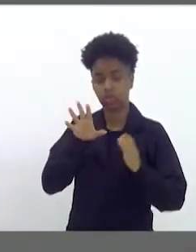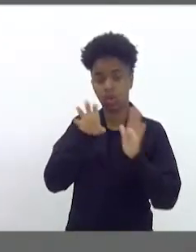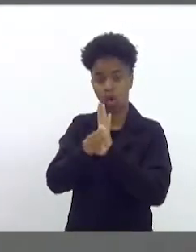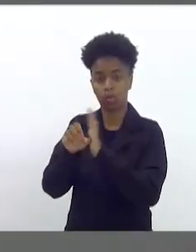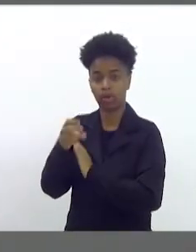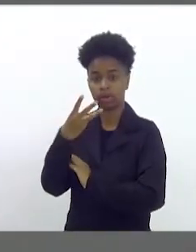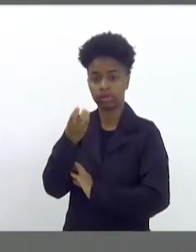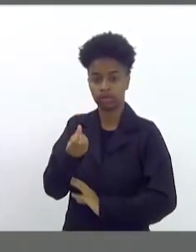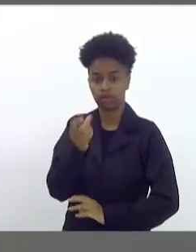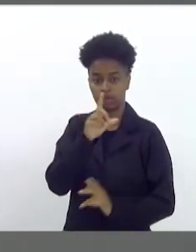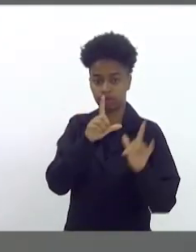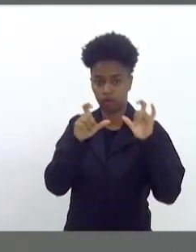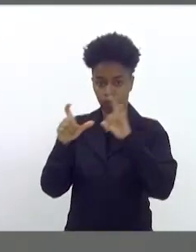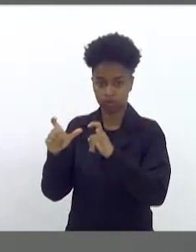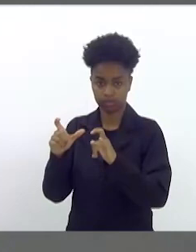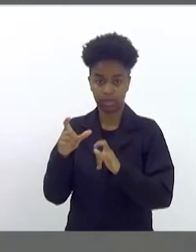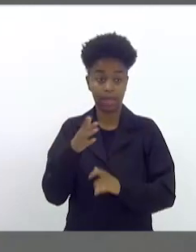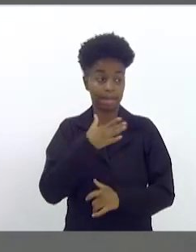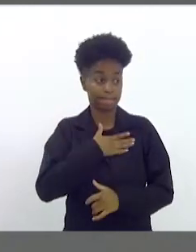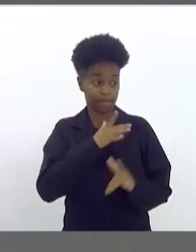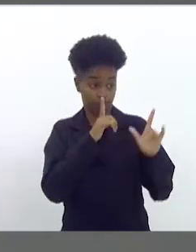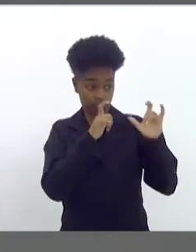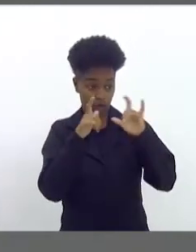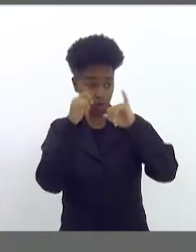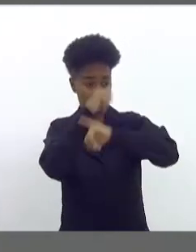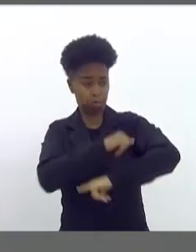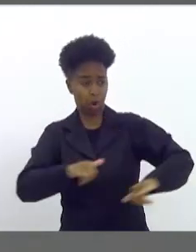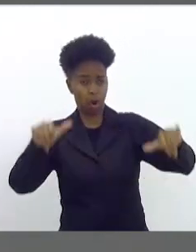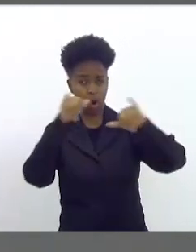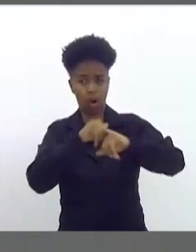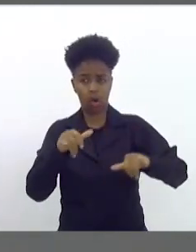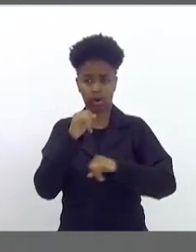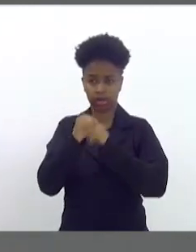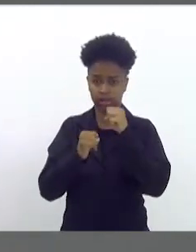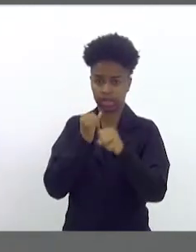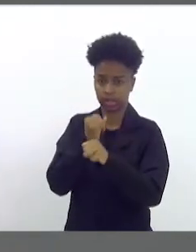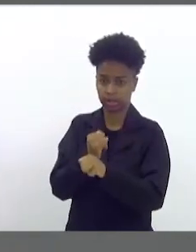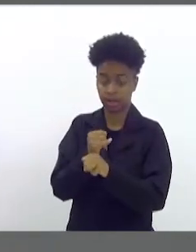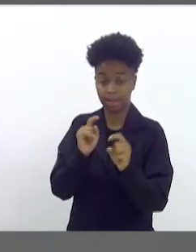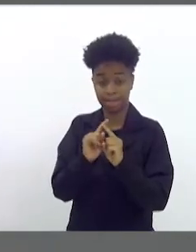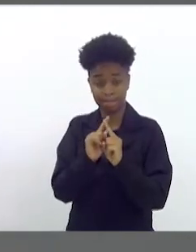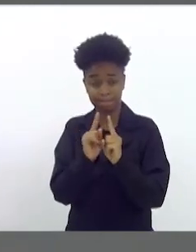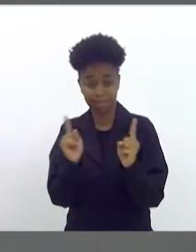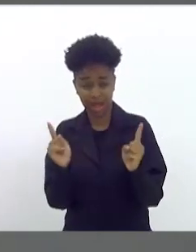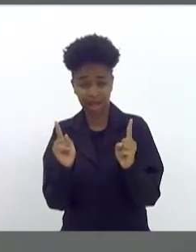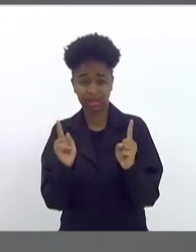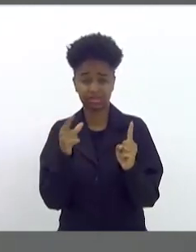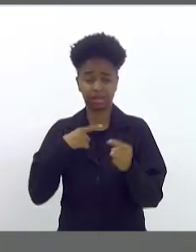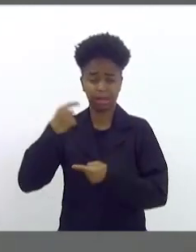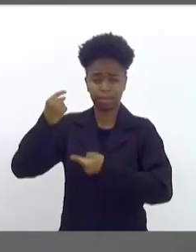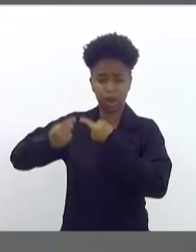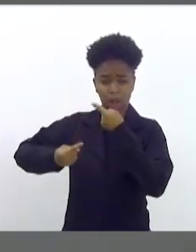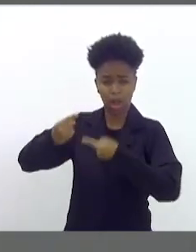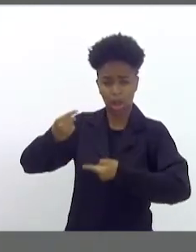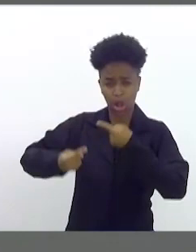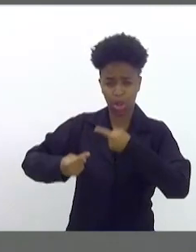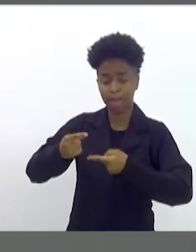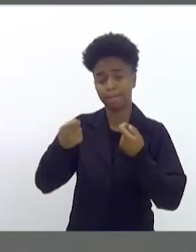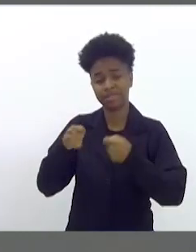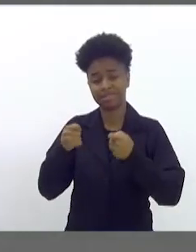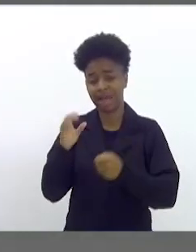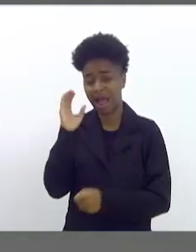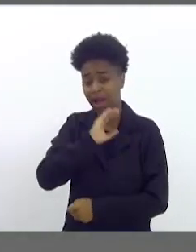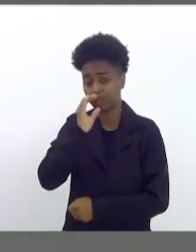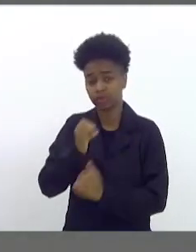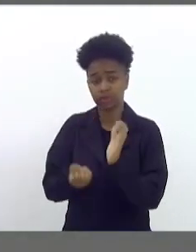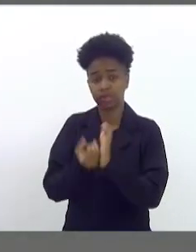íntimas. E eu tive essas fotos íntimas divulgadas na internet. Mas tudo isso gerou tanta discussão que se fez urgente a criação de